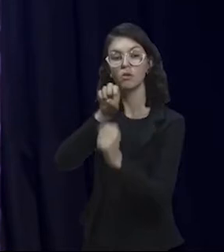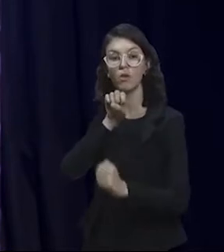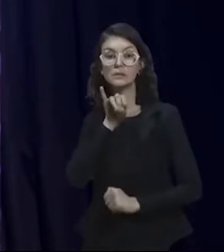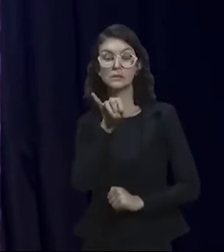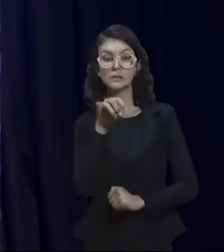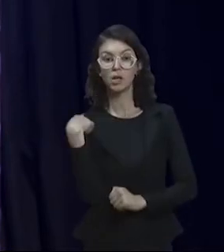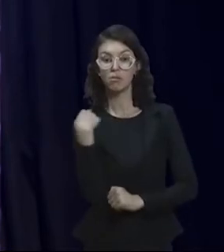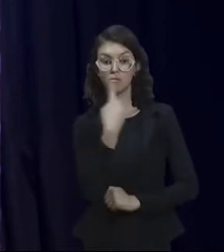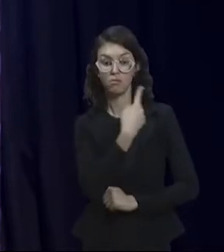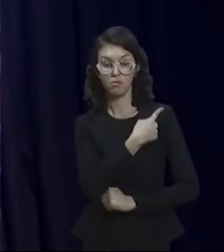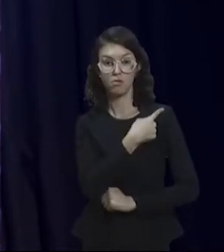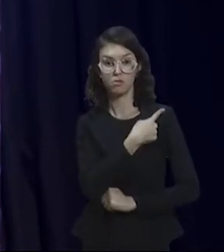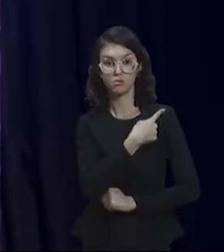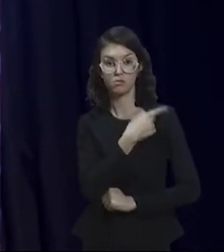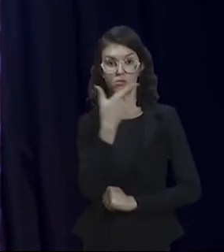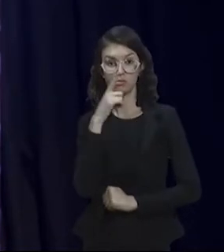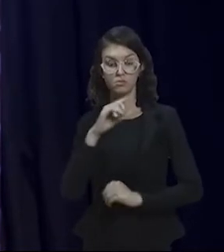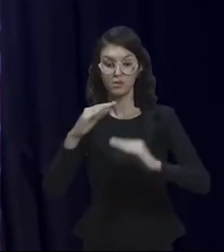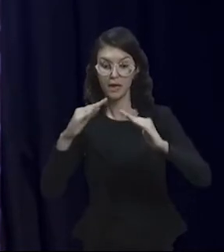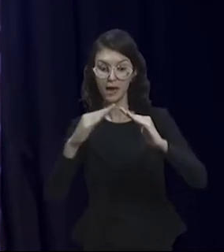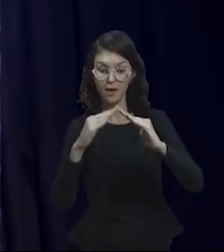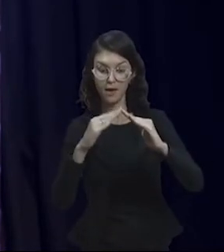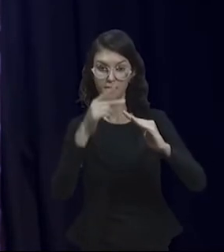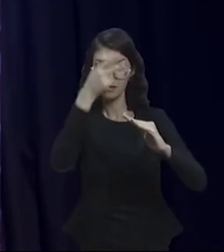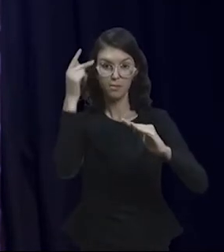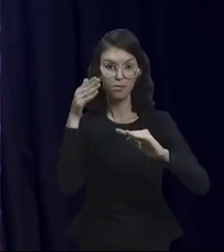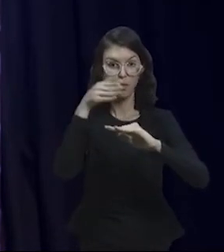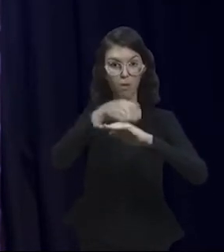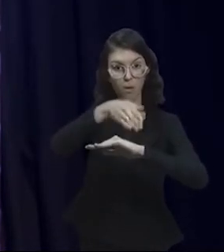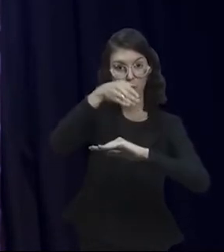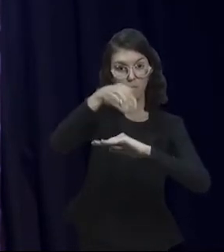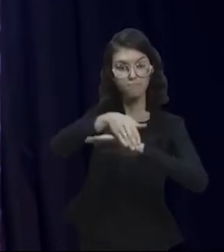pela porta da casa das pessoas.